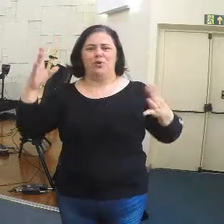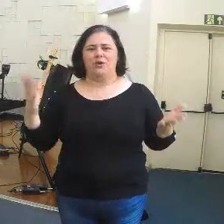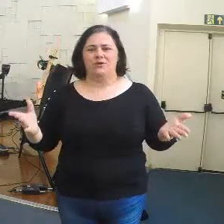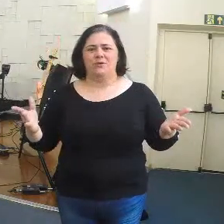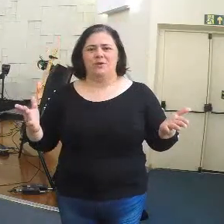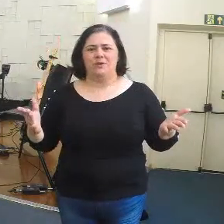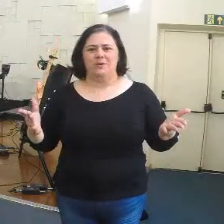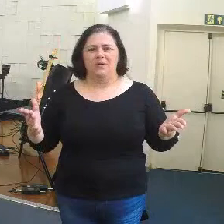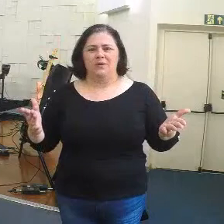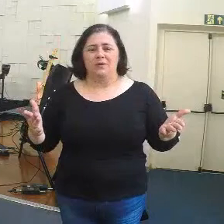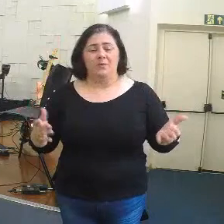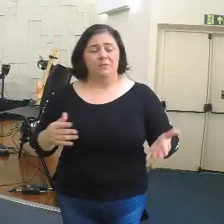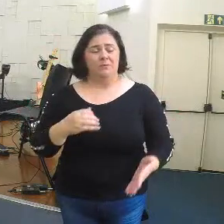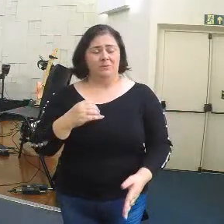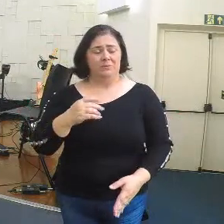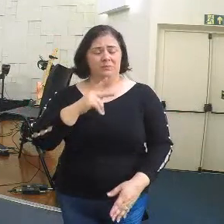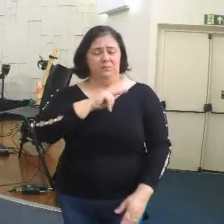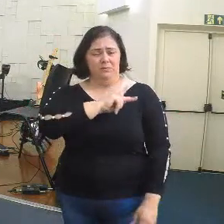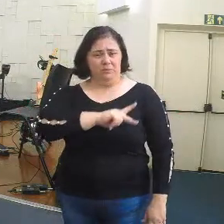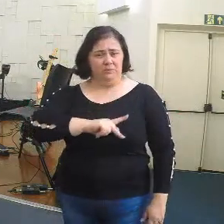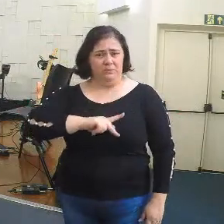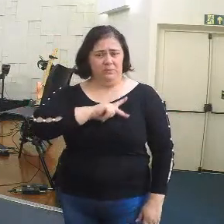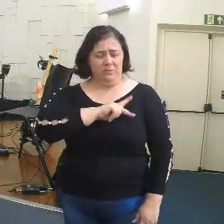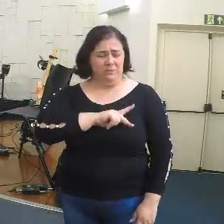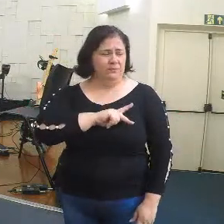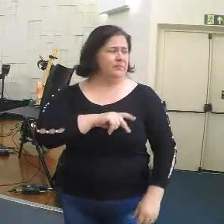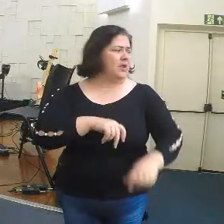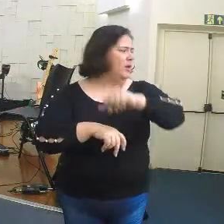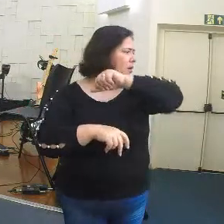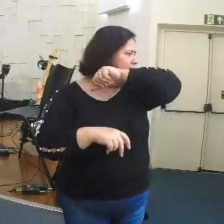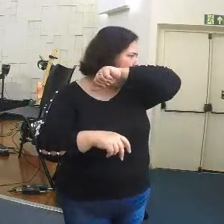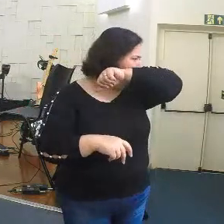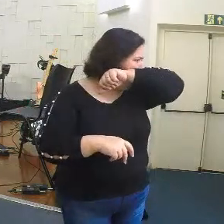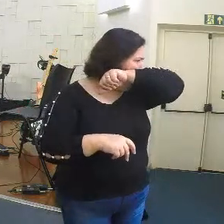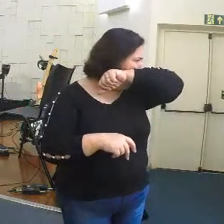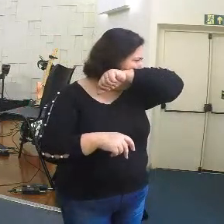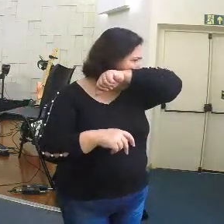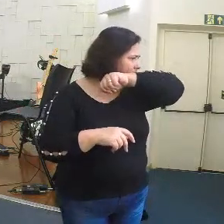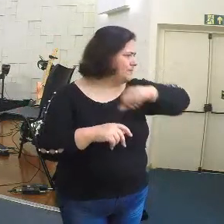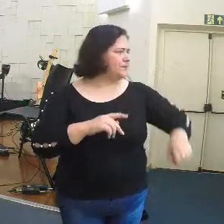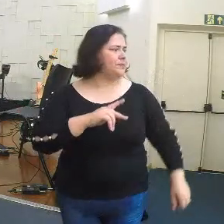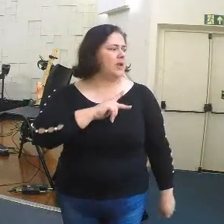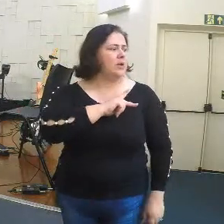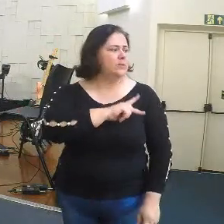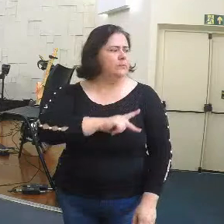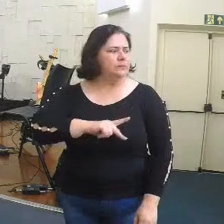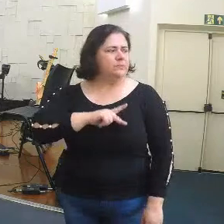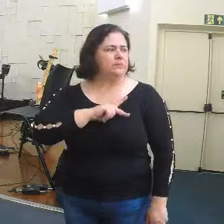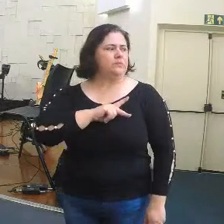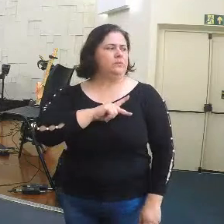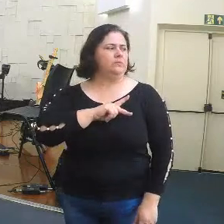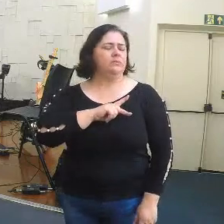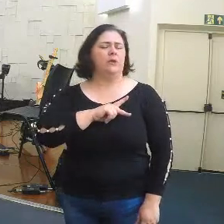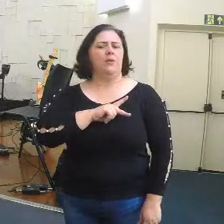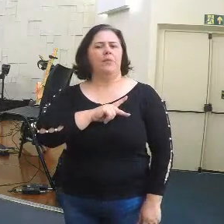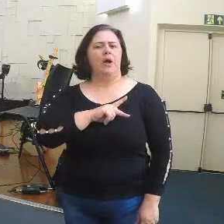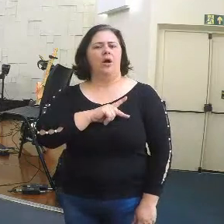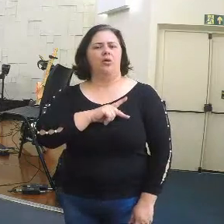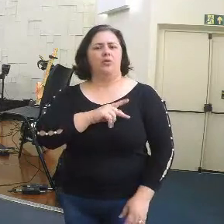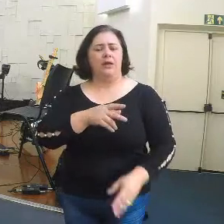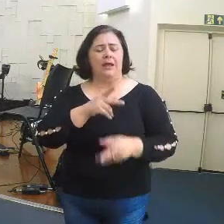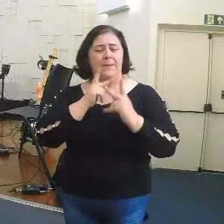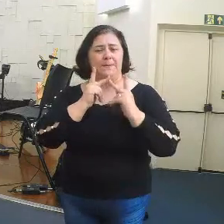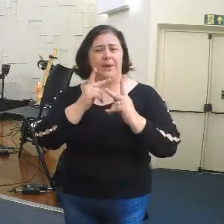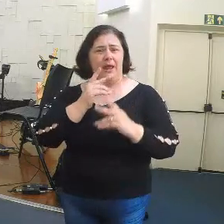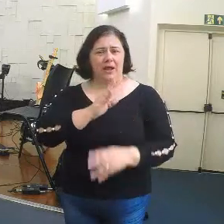milagre. O apóstolo Paulo afirma exatamente isso no capítulo 5 da sua epístola aos Romanos. Ele diz